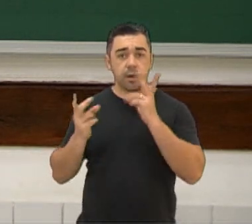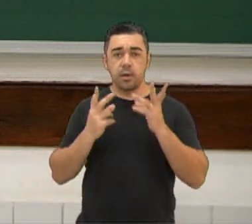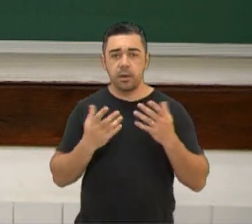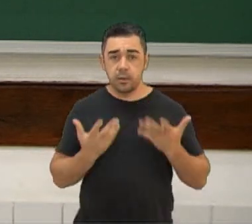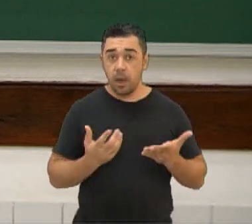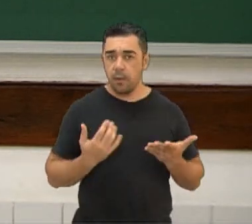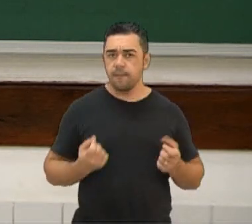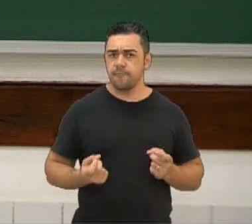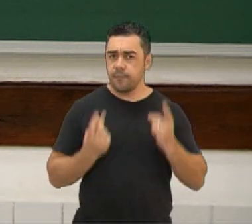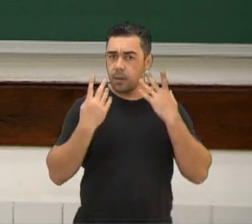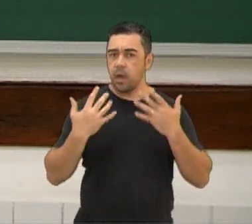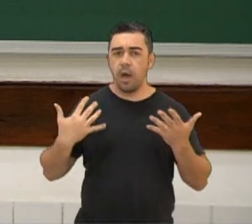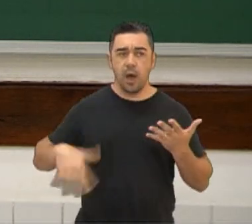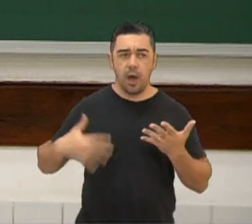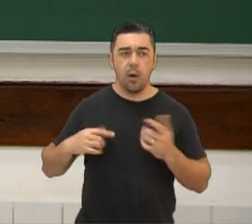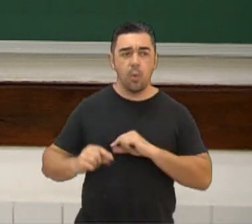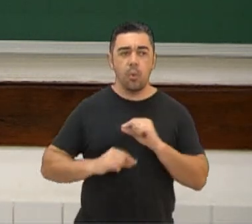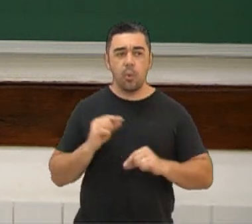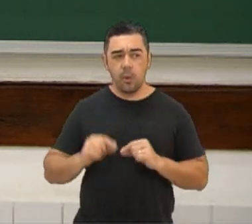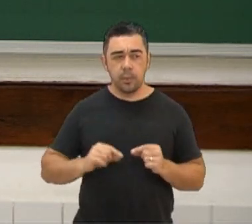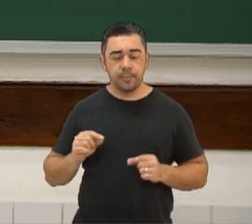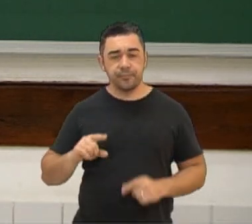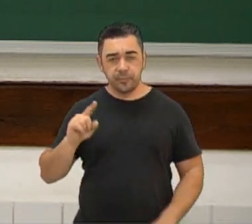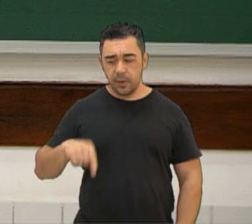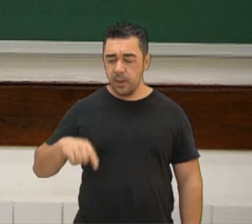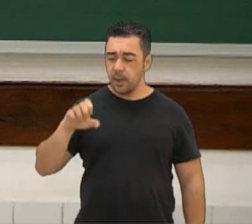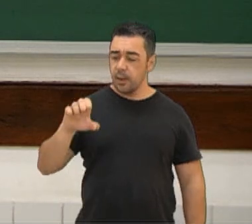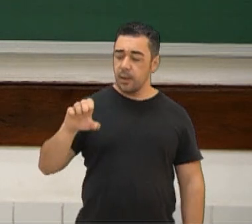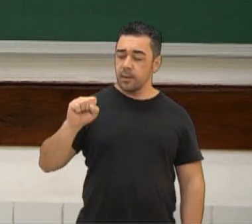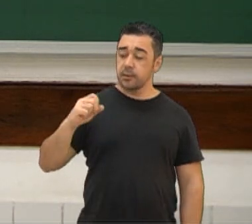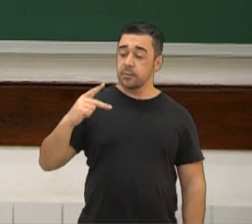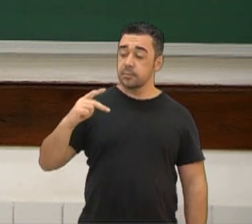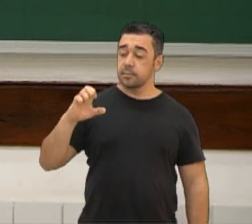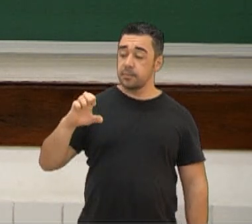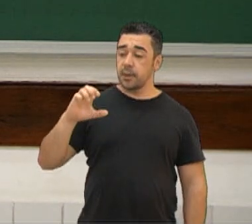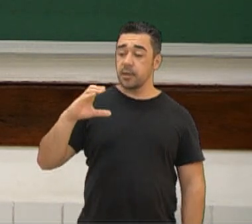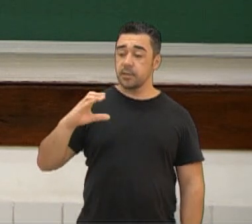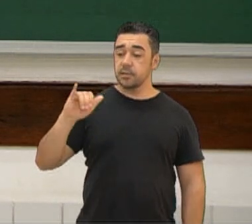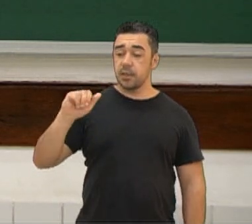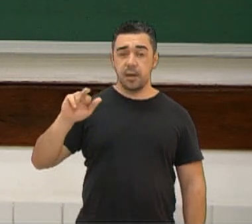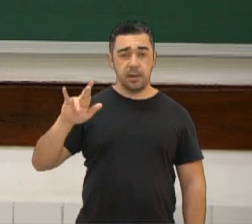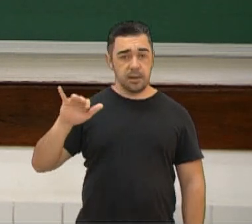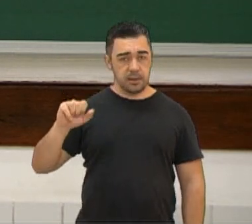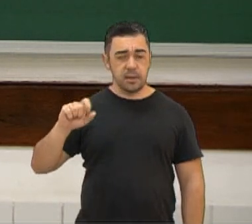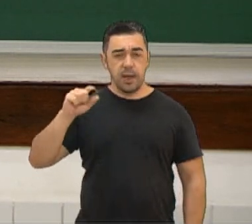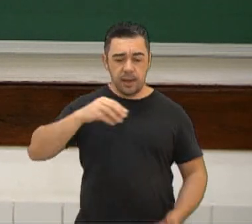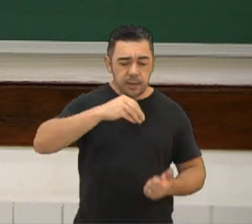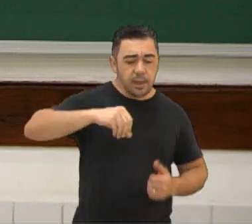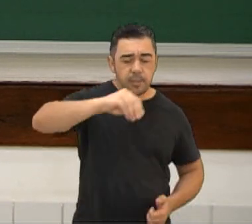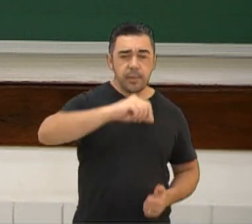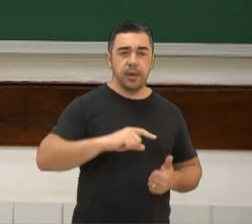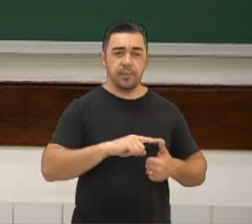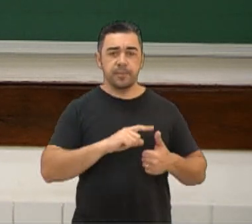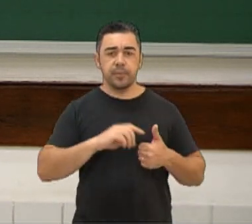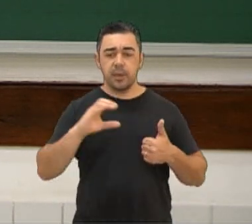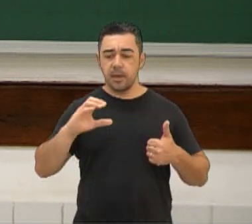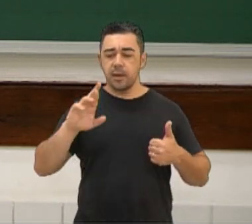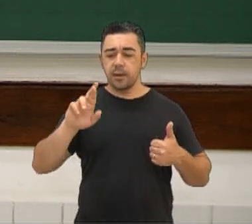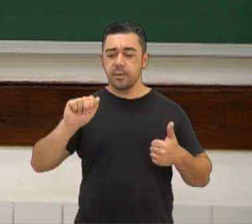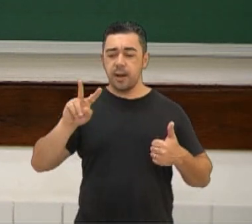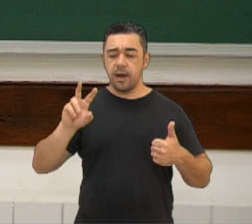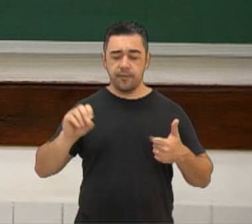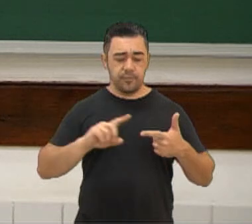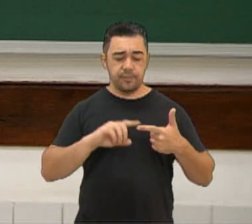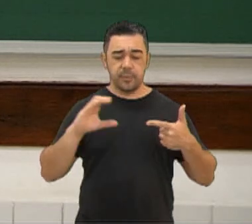por um valor tão alto? Gente, especiarias são temperos. Cravo, canela,